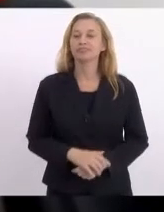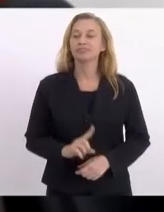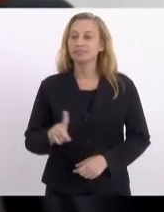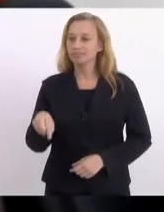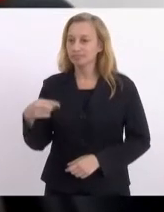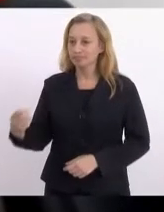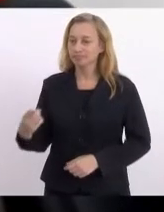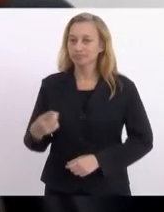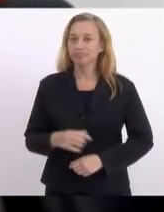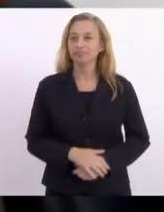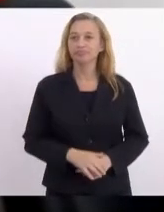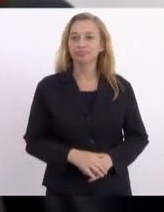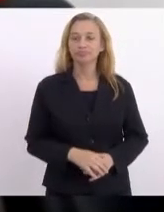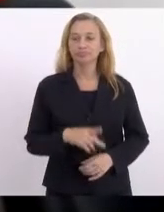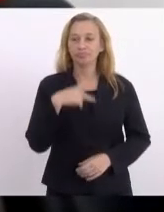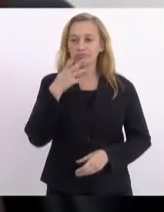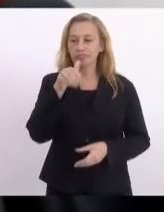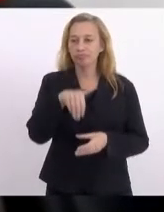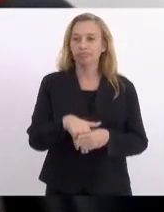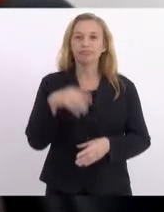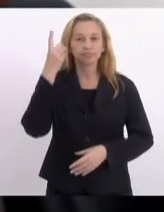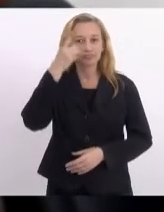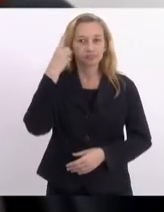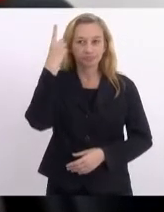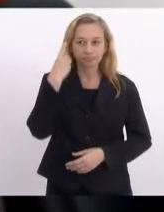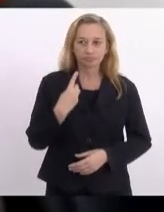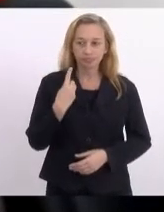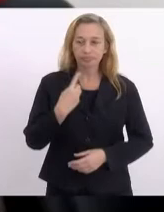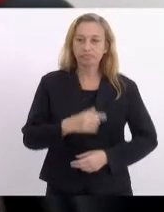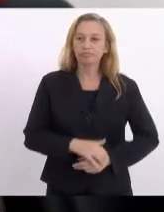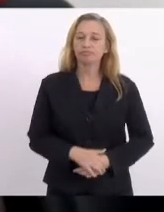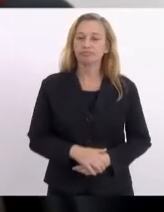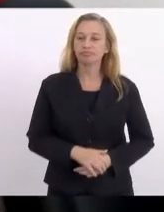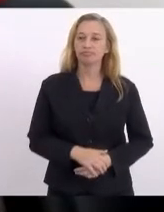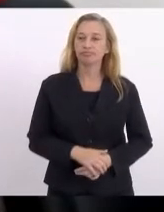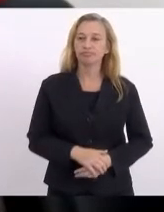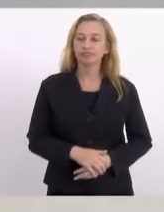Próxima para a declaração de voto, deputada Dani Monteiro.